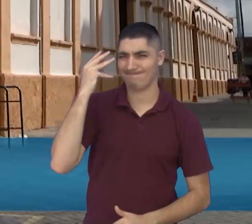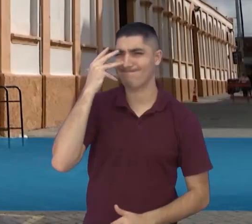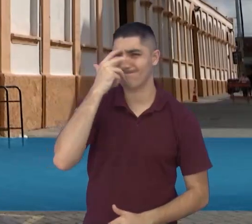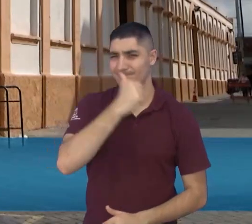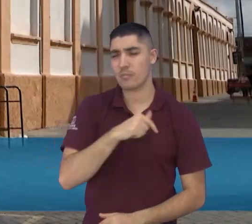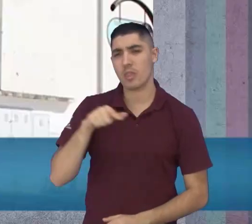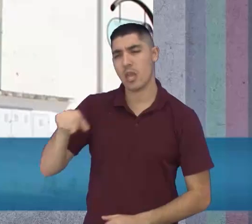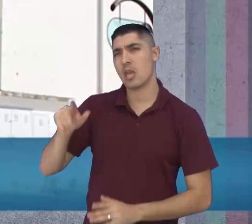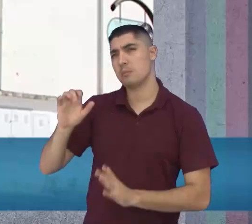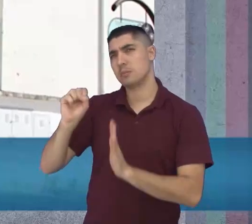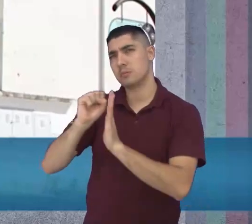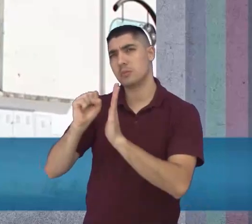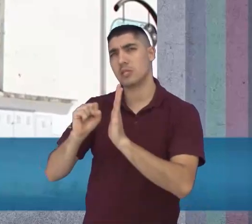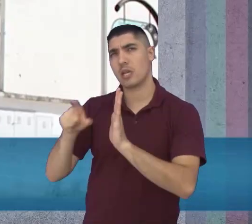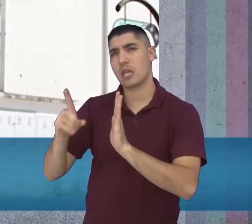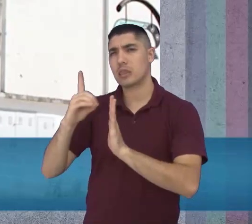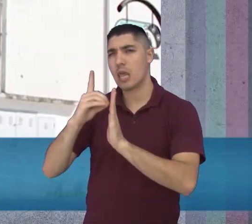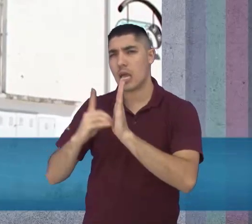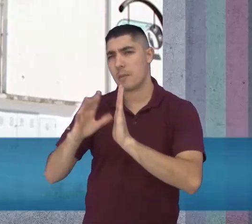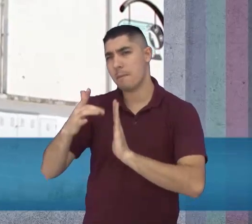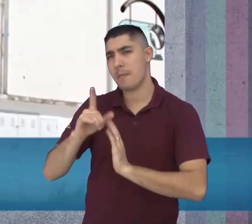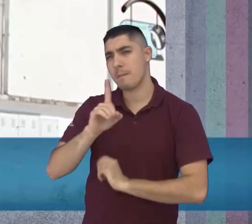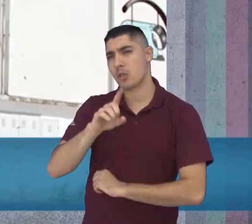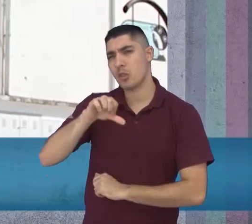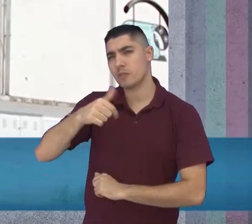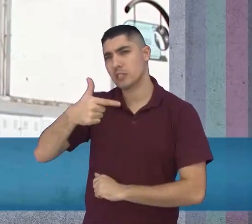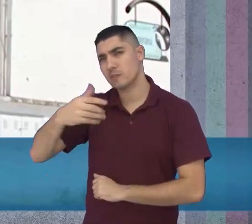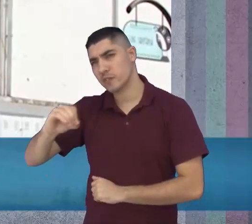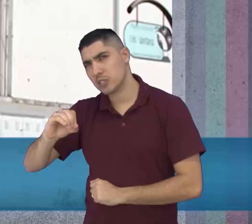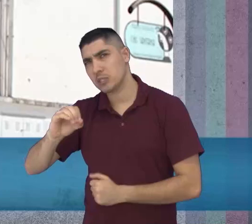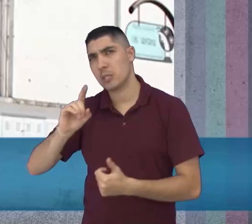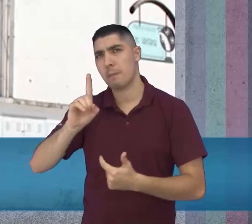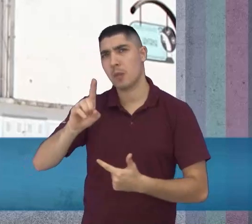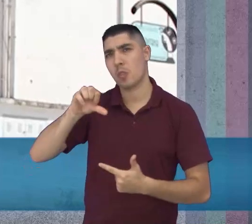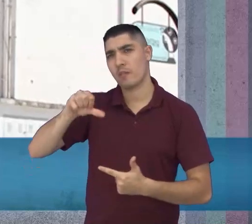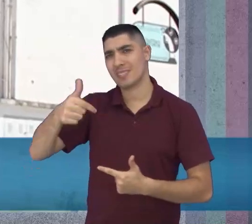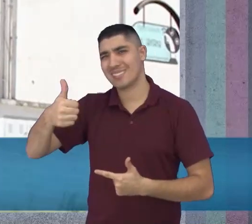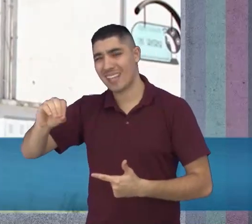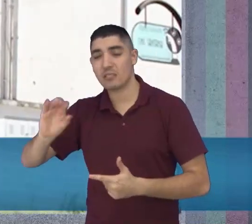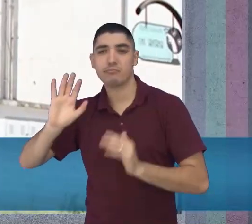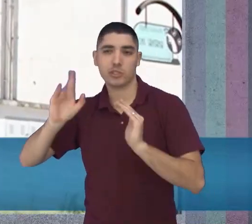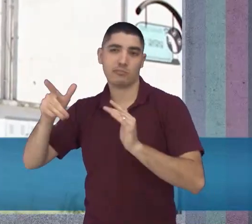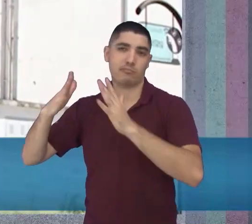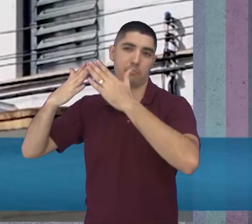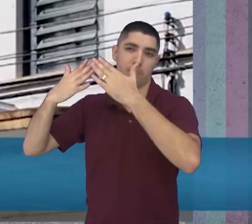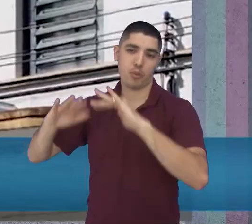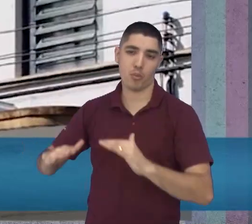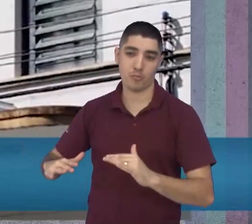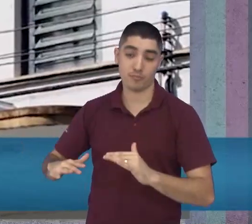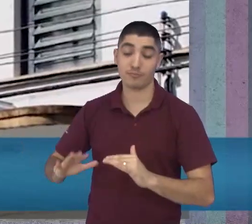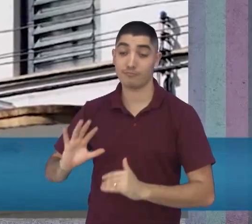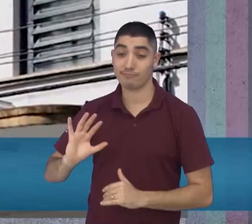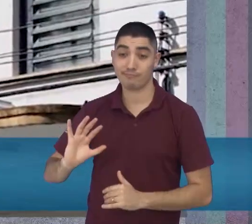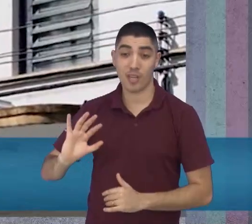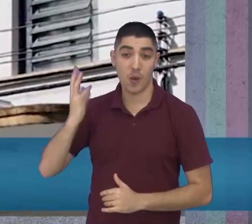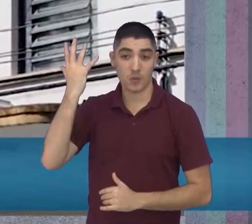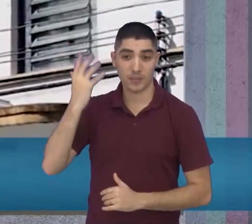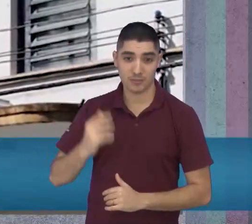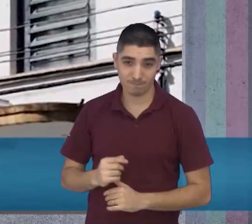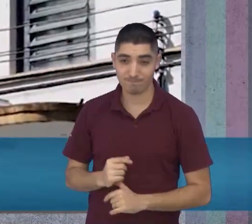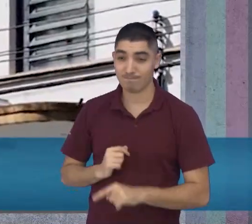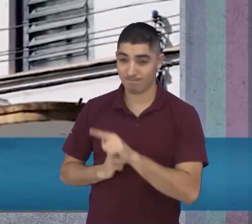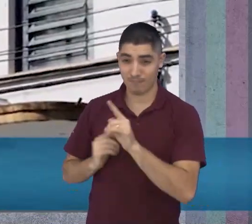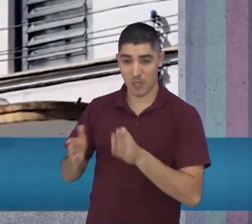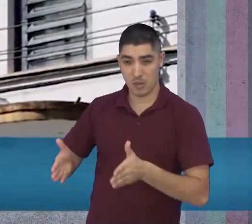provavelmente lá da década de 20, de 10, mais ou menos. Não? E, de uma hora para outra, derrubaram aquele